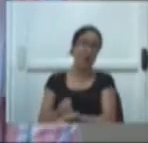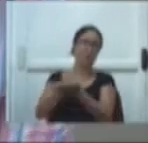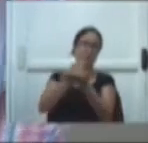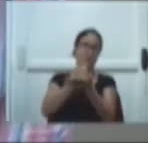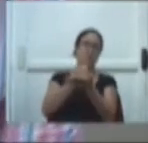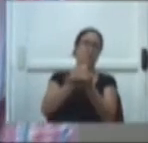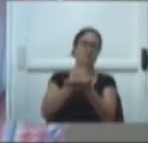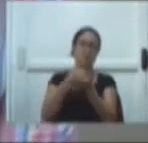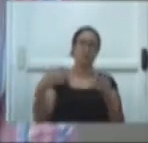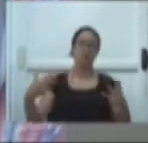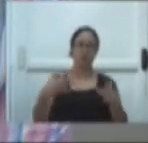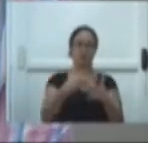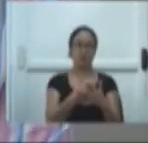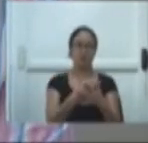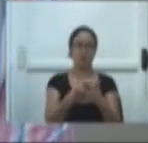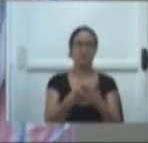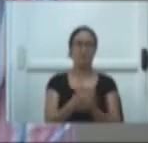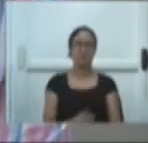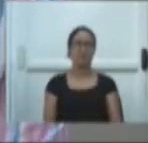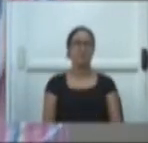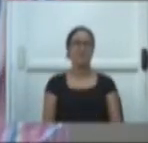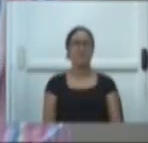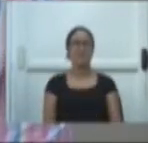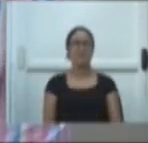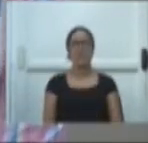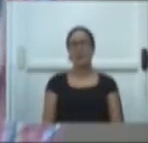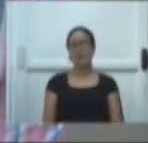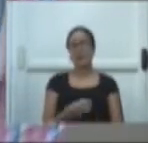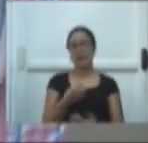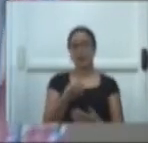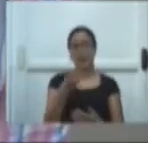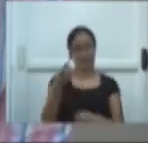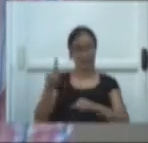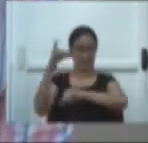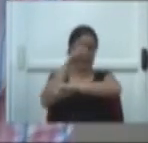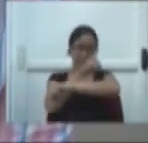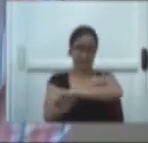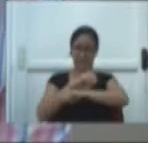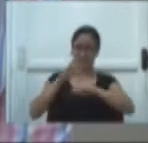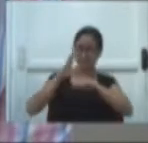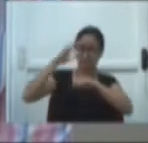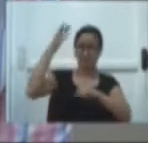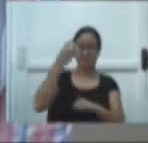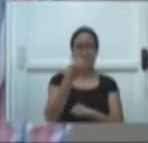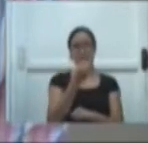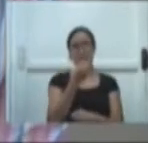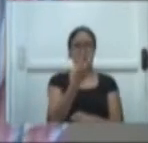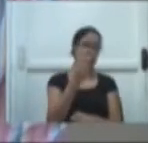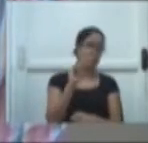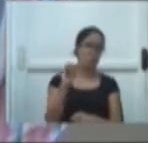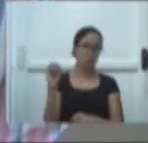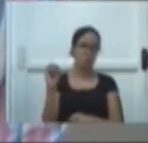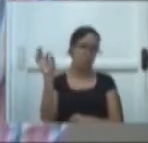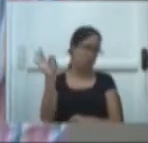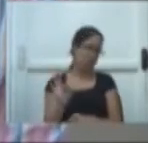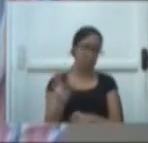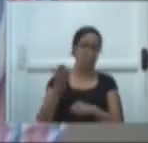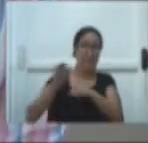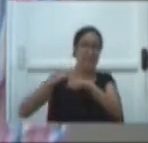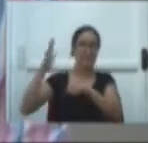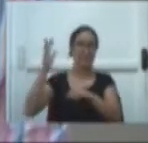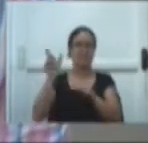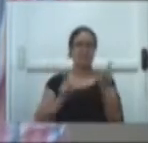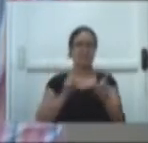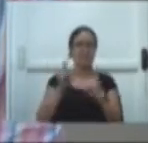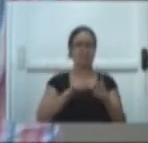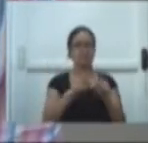dengue foi que aumentou em 200%, 300%. Então, ou seja, quem se dava, tinha dois plantonistas, com certeza, esses